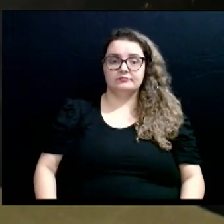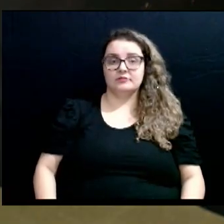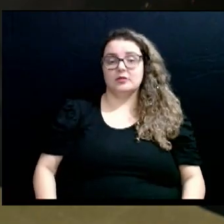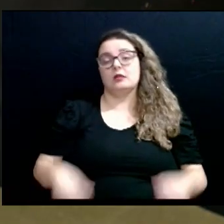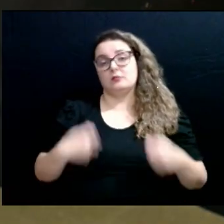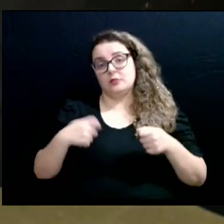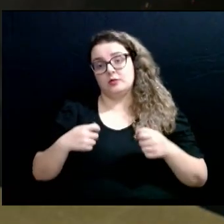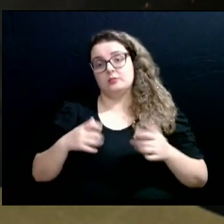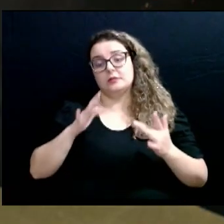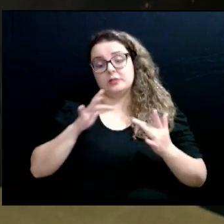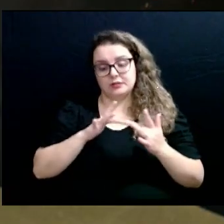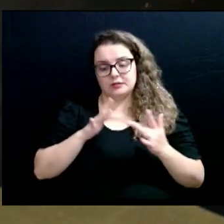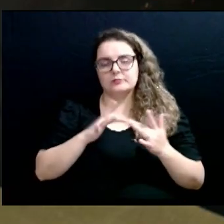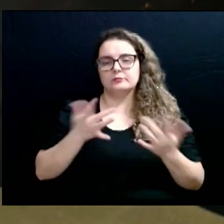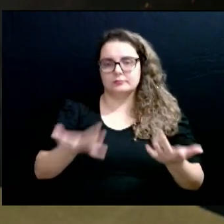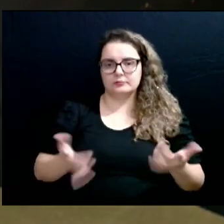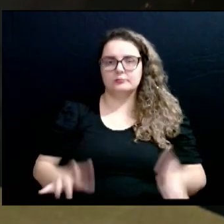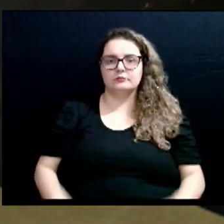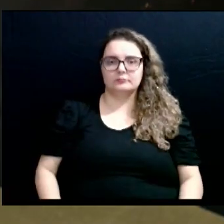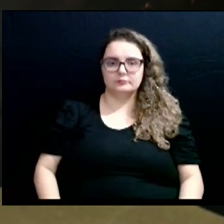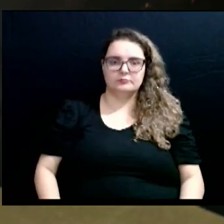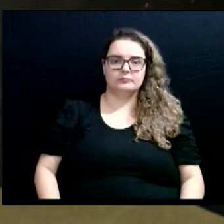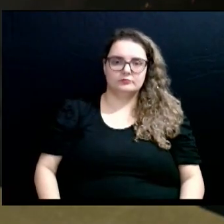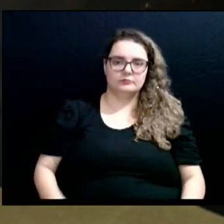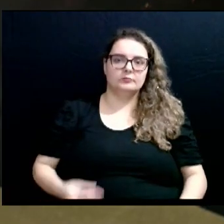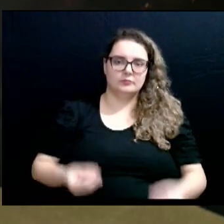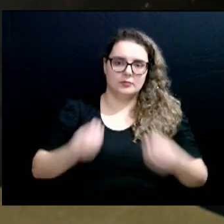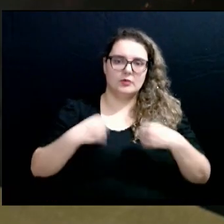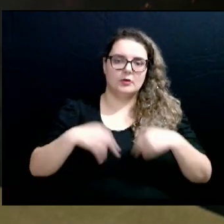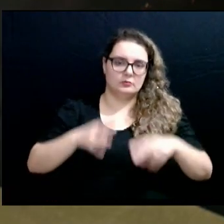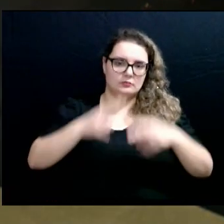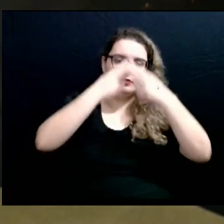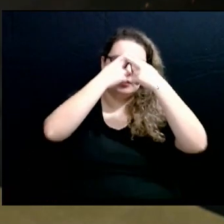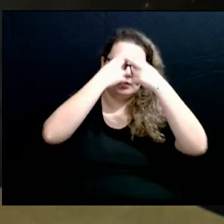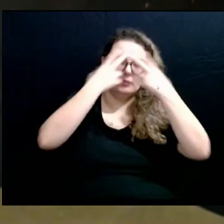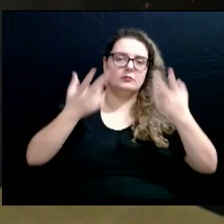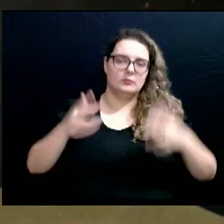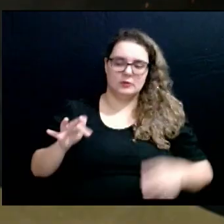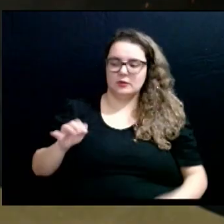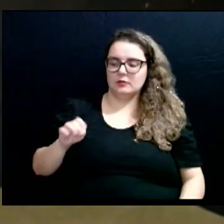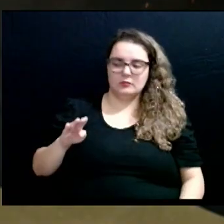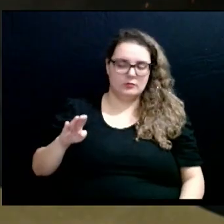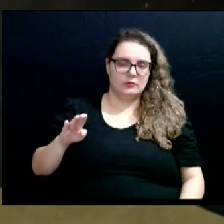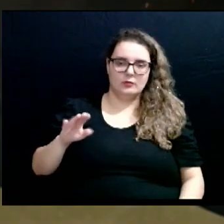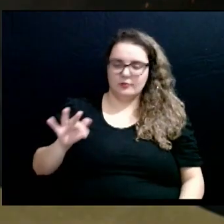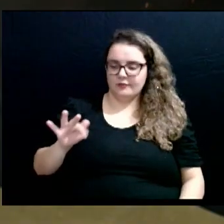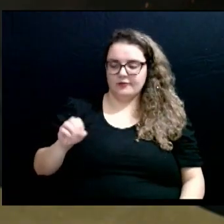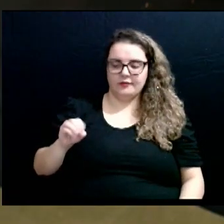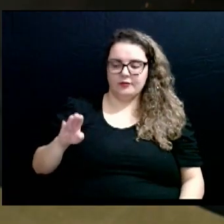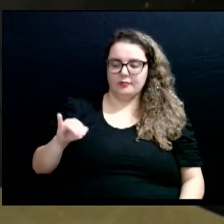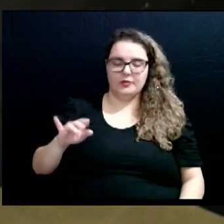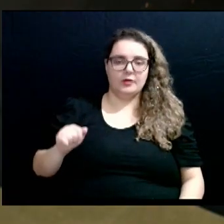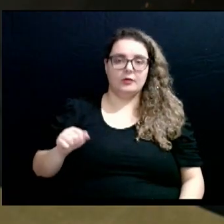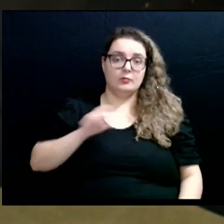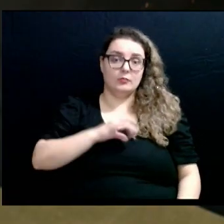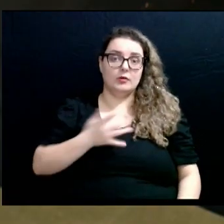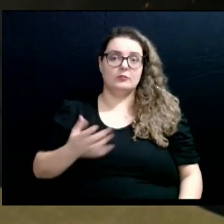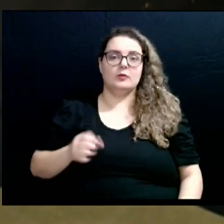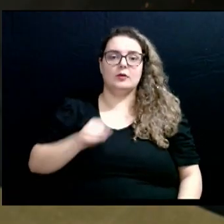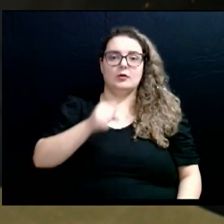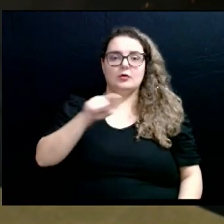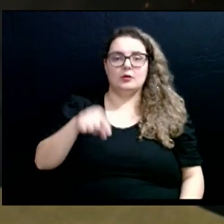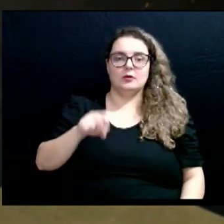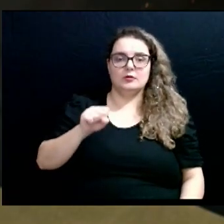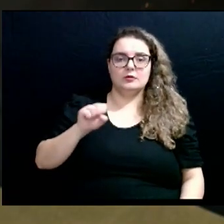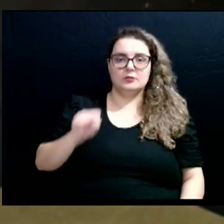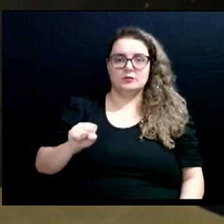contato com Sim. aquilo que te causa essa fobia ou esse medo. Muito bom, agora 8h58, tem mais uma